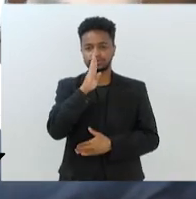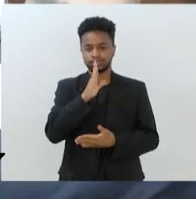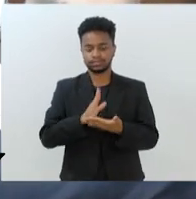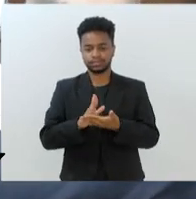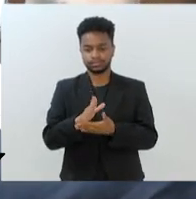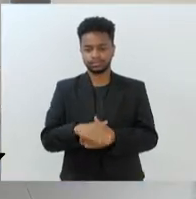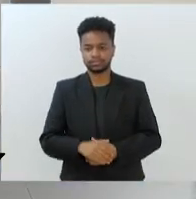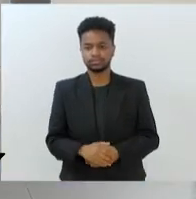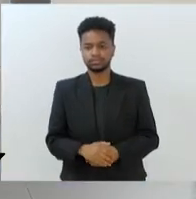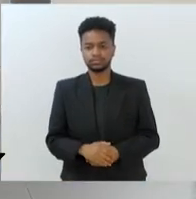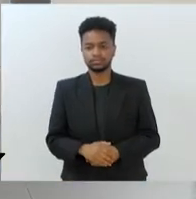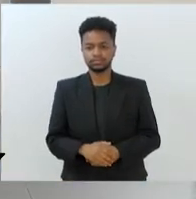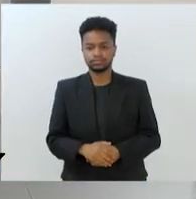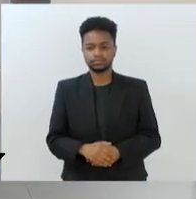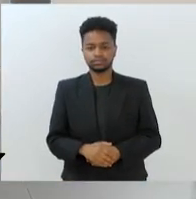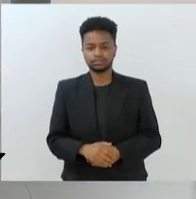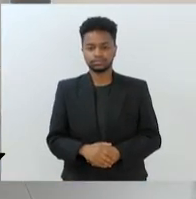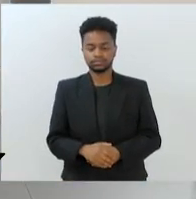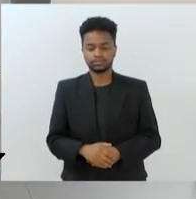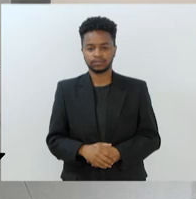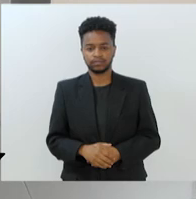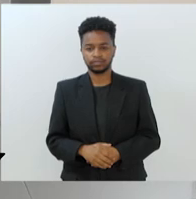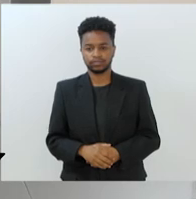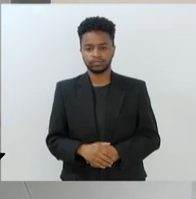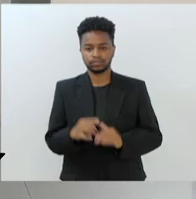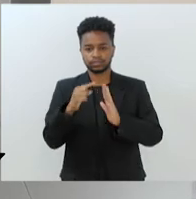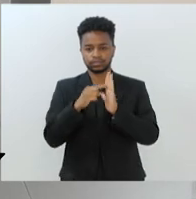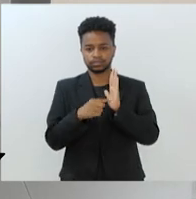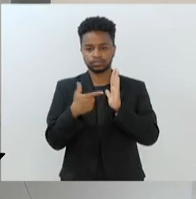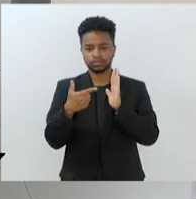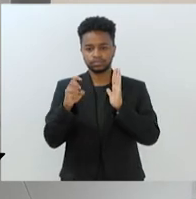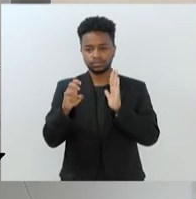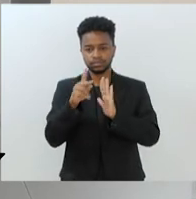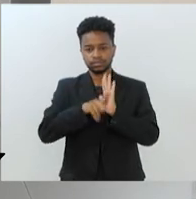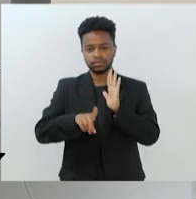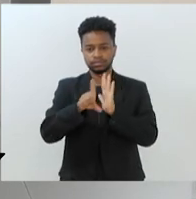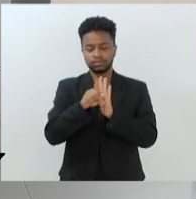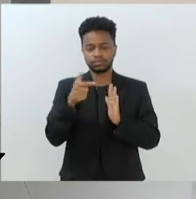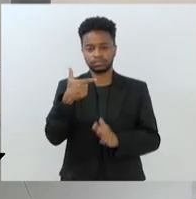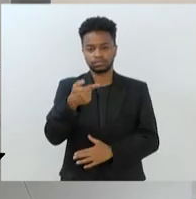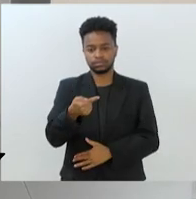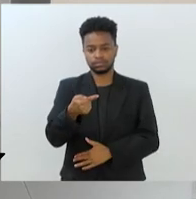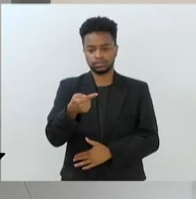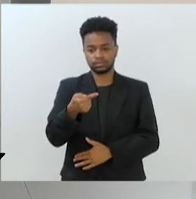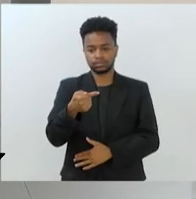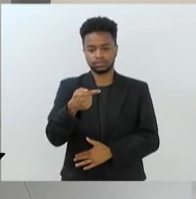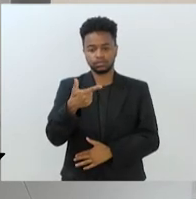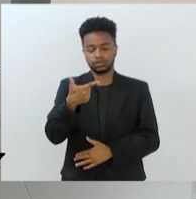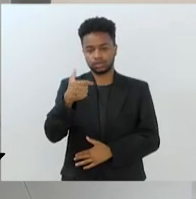estão, aprovado. 25 da pauta, projeto de lei